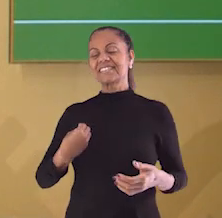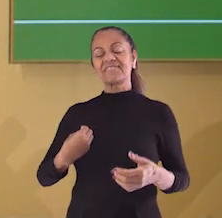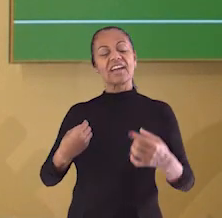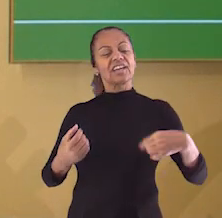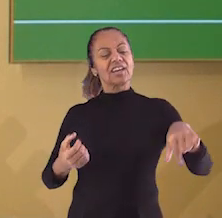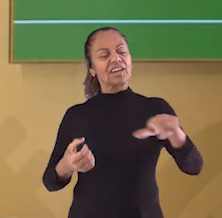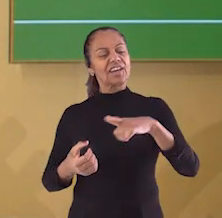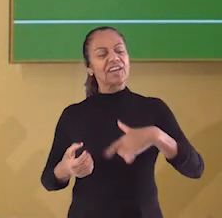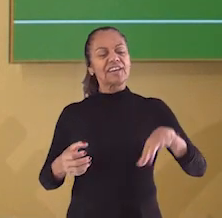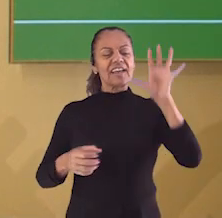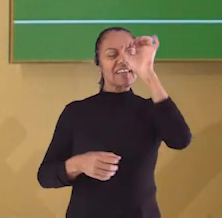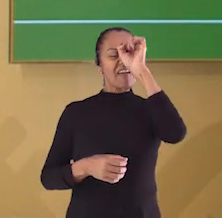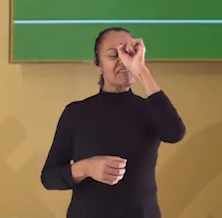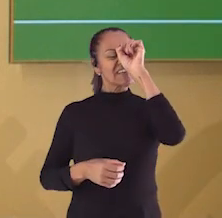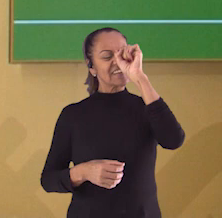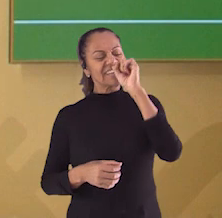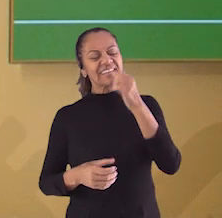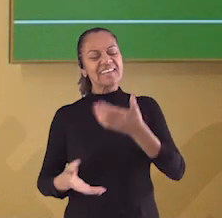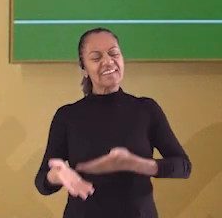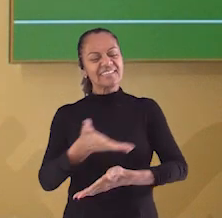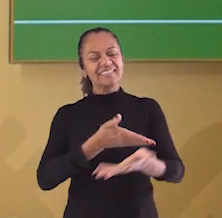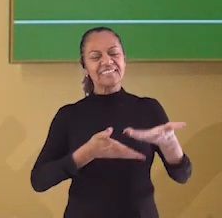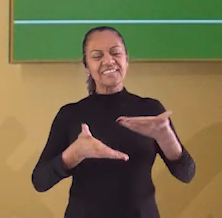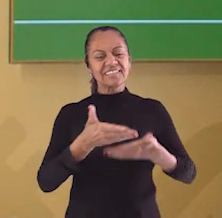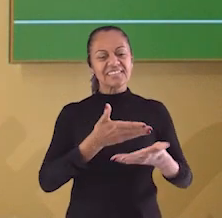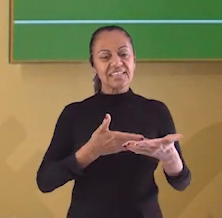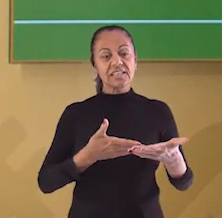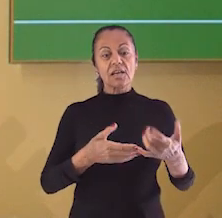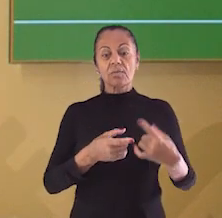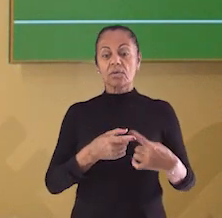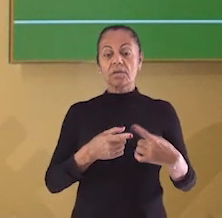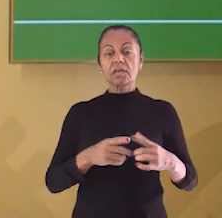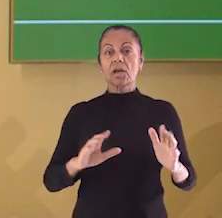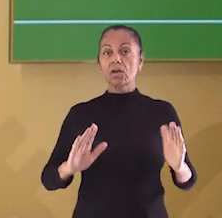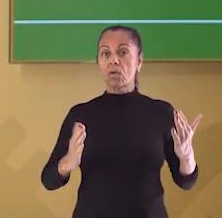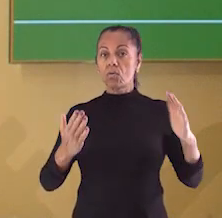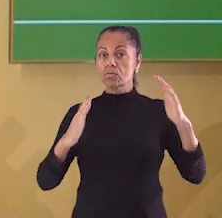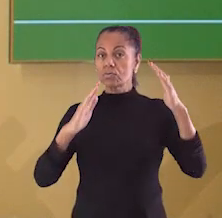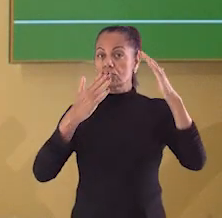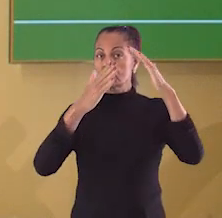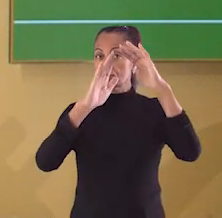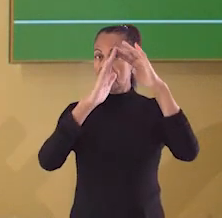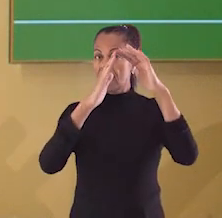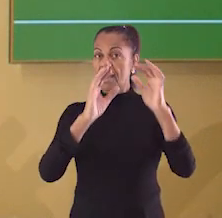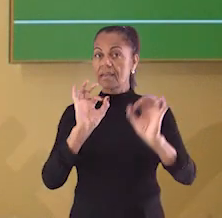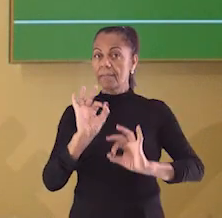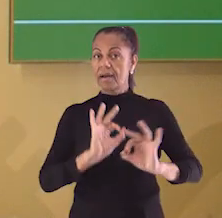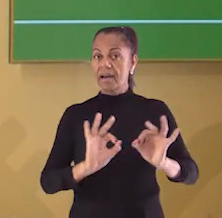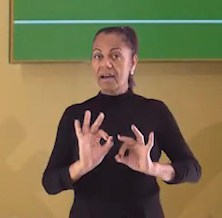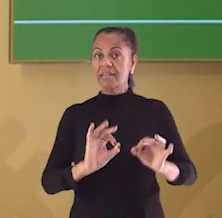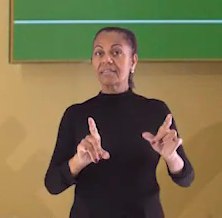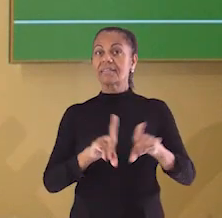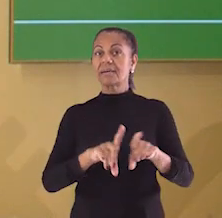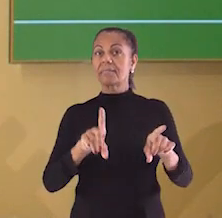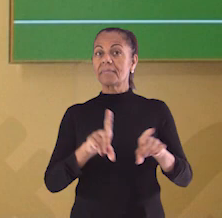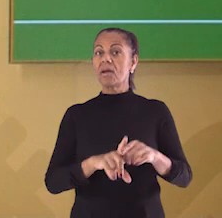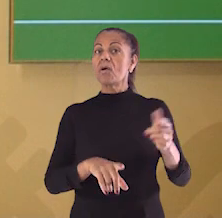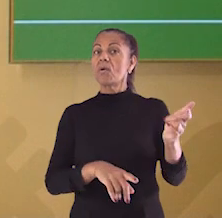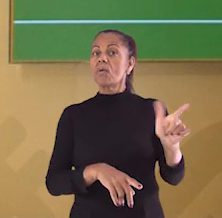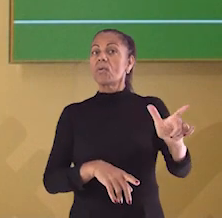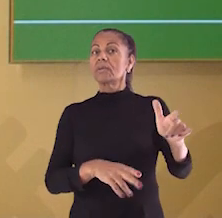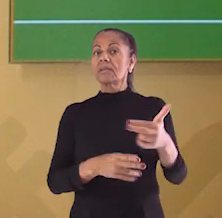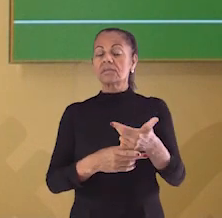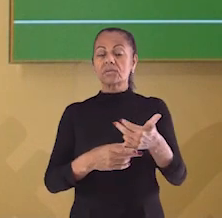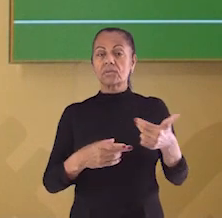participar com a gente, porque vai ser muito bacana, a gente vai aprender muito com vocês. E do mesmo jeito que nós construímos a nossa pirâmide aqui, vamos poder